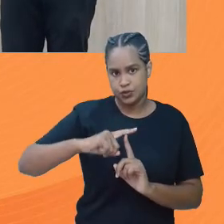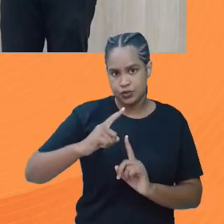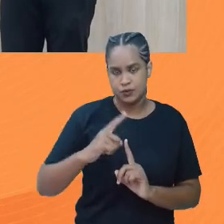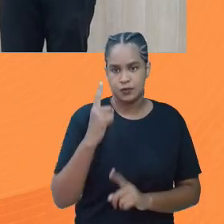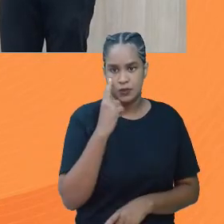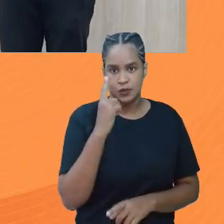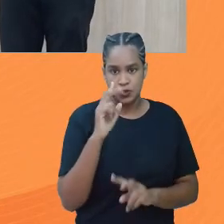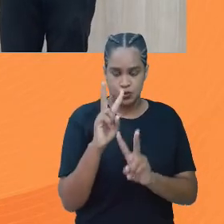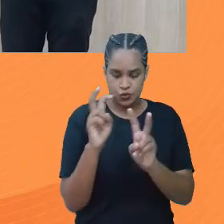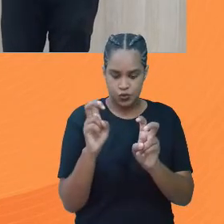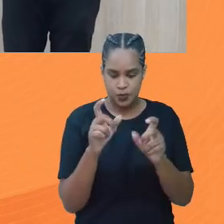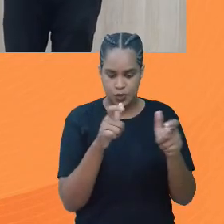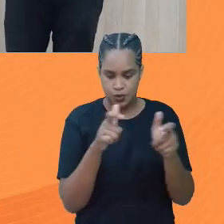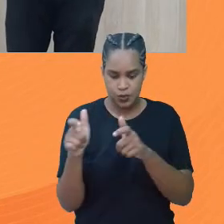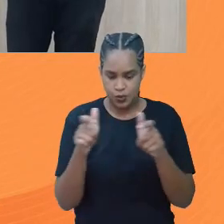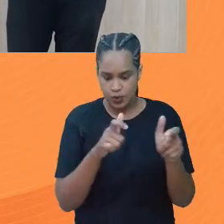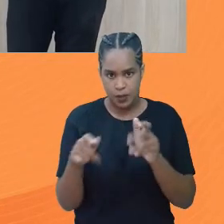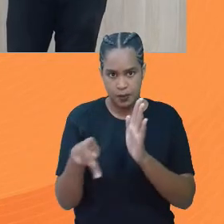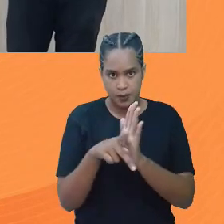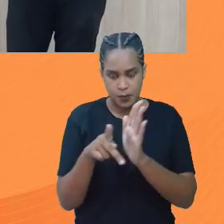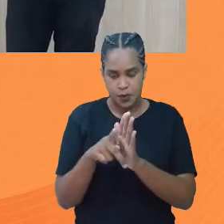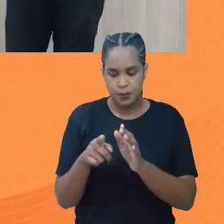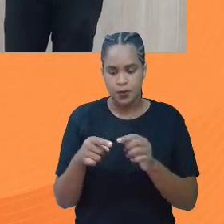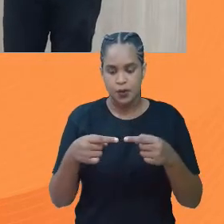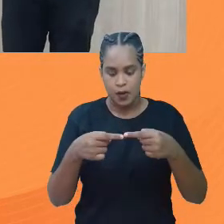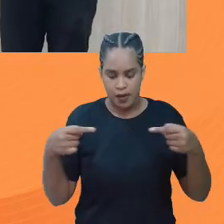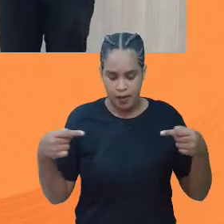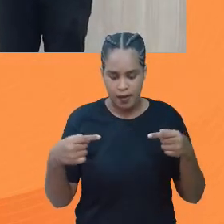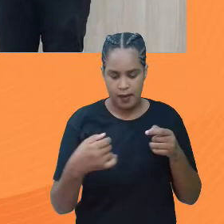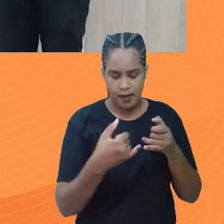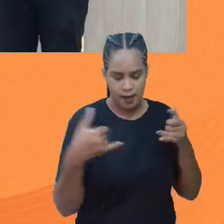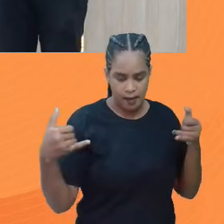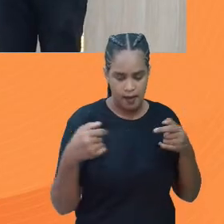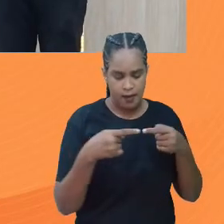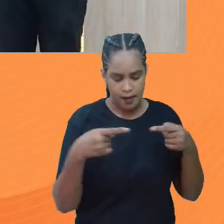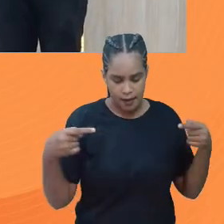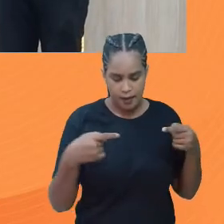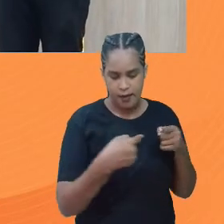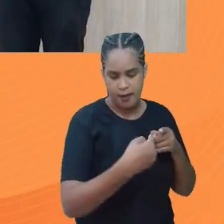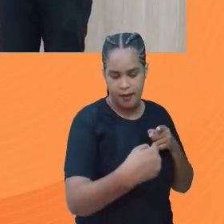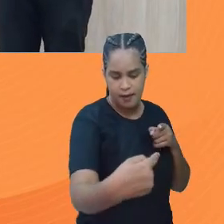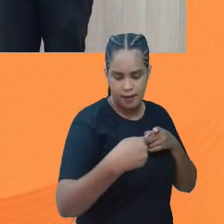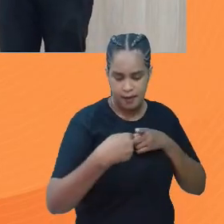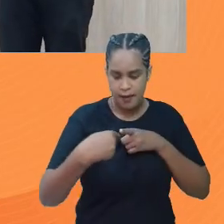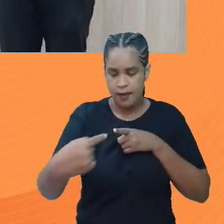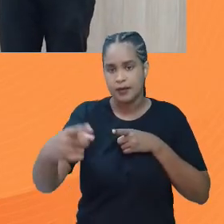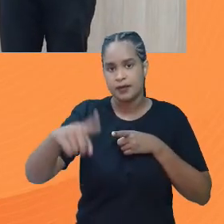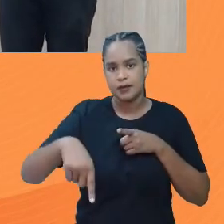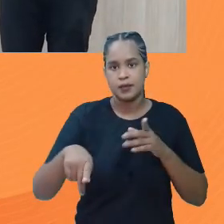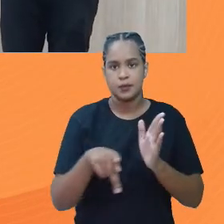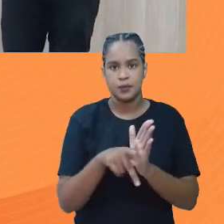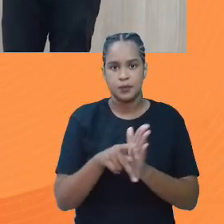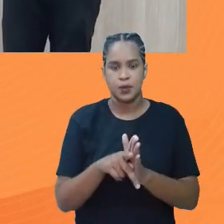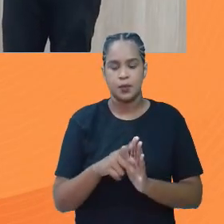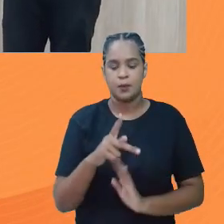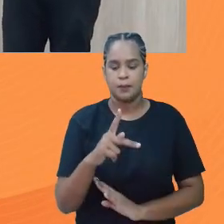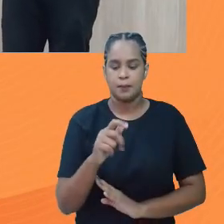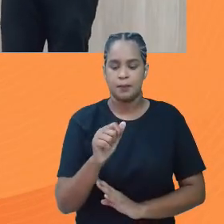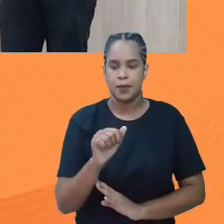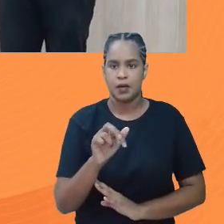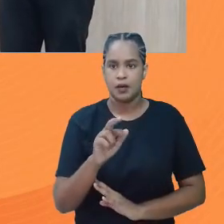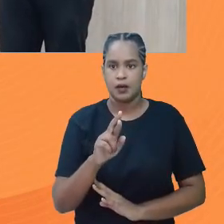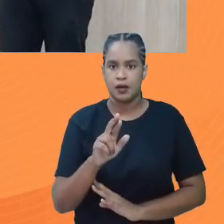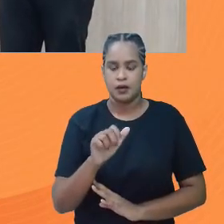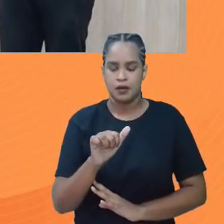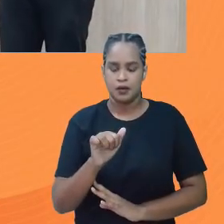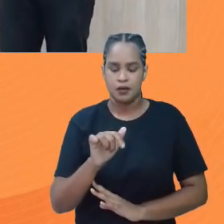classificação em relação às retas, tá bom? Que são as retinhas paralelas. Pode ver que eu